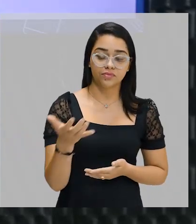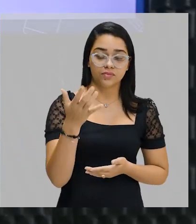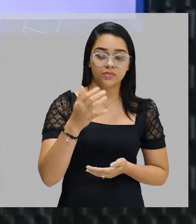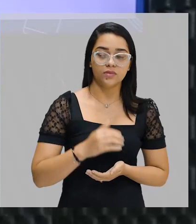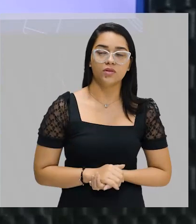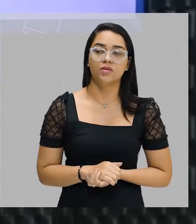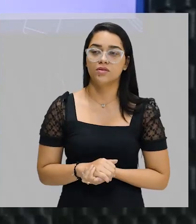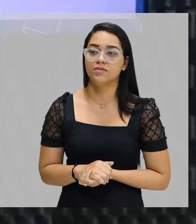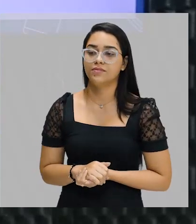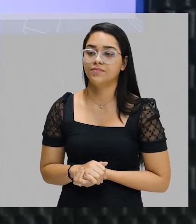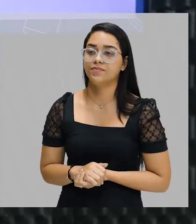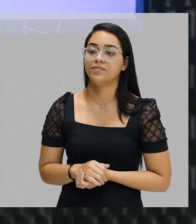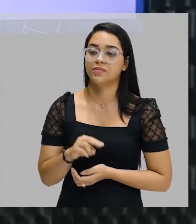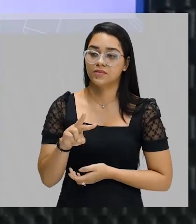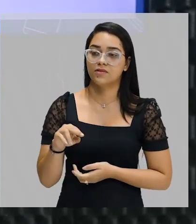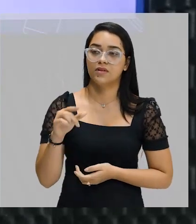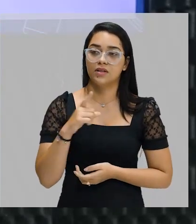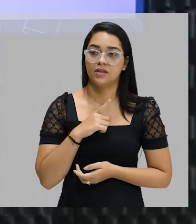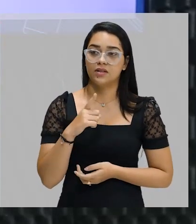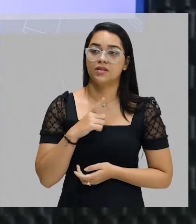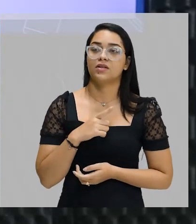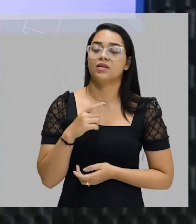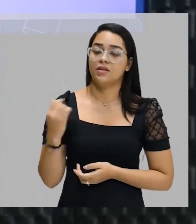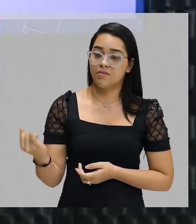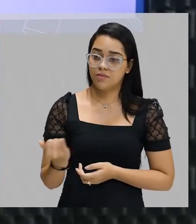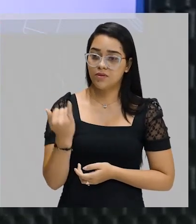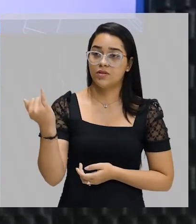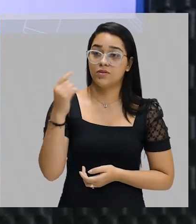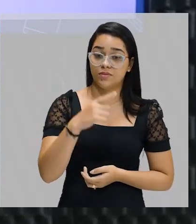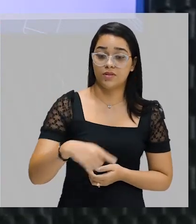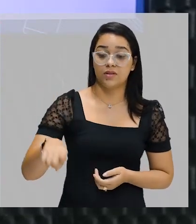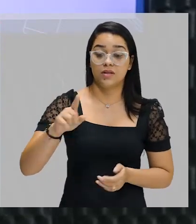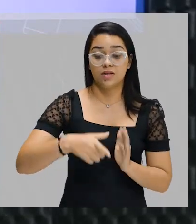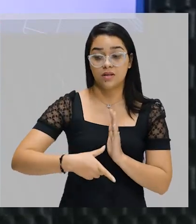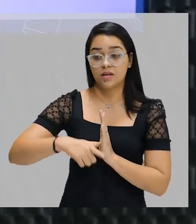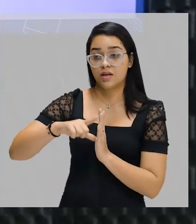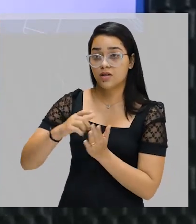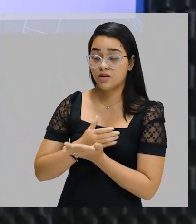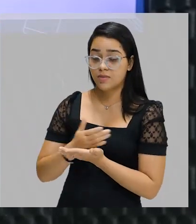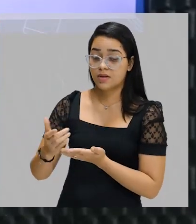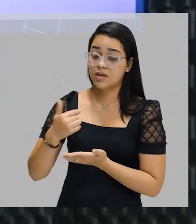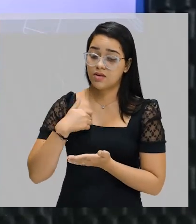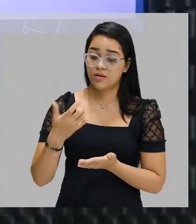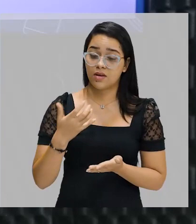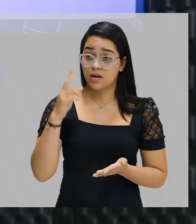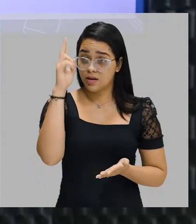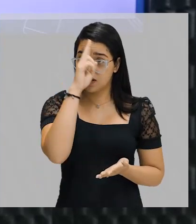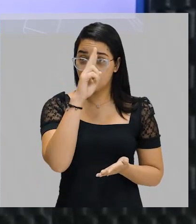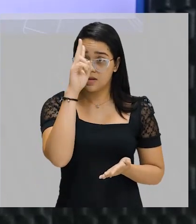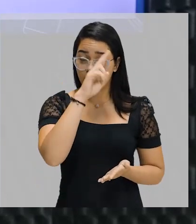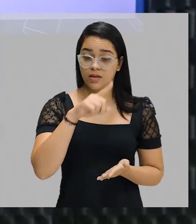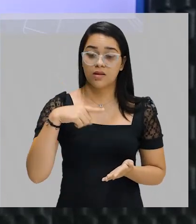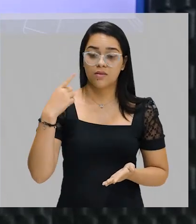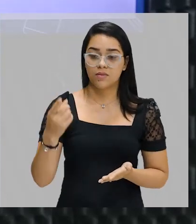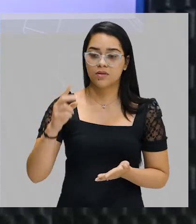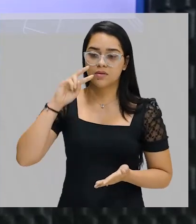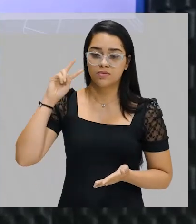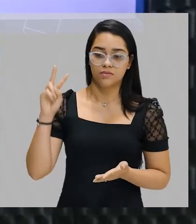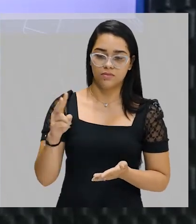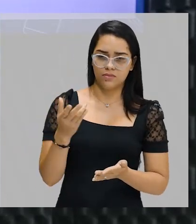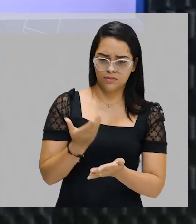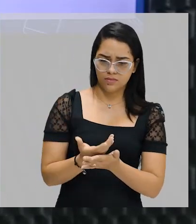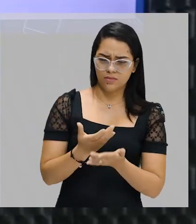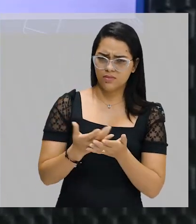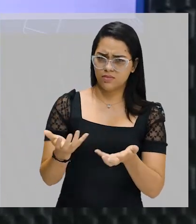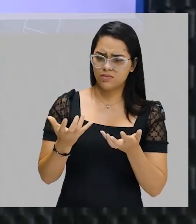atualizadíssima, tá certo? Que vai ser muito importante para ti. Antes de começar, só quero te lembrar, tá? Depois que assistir essa aula